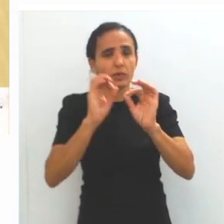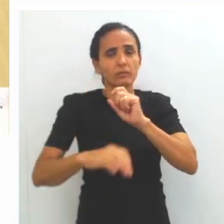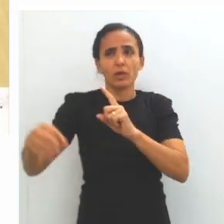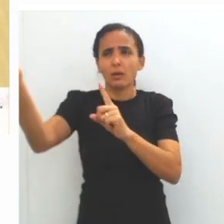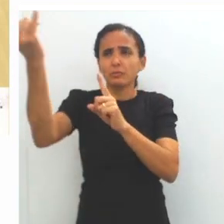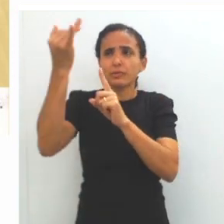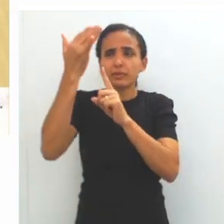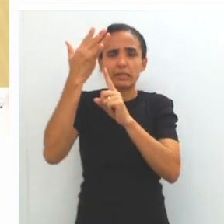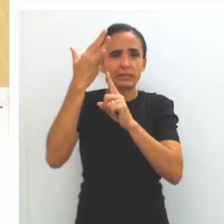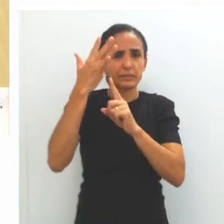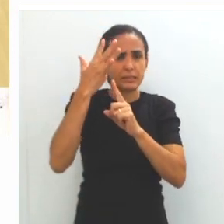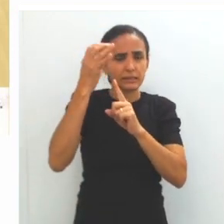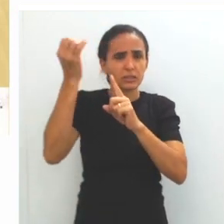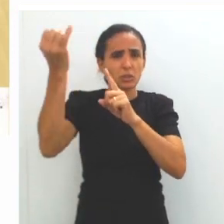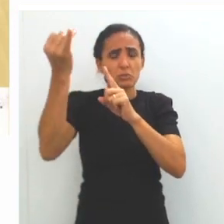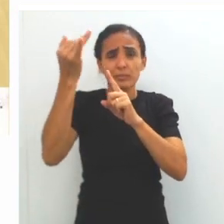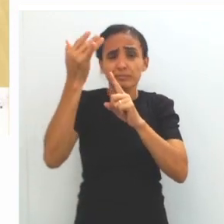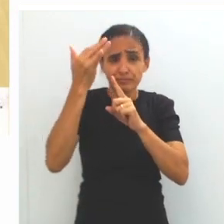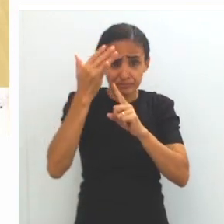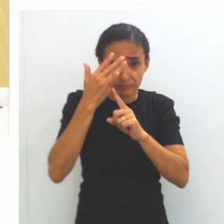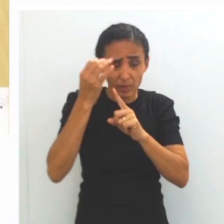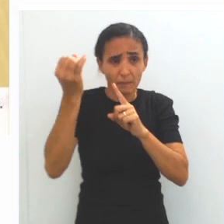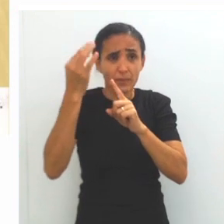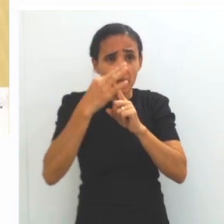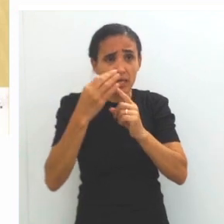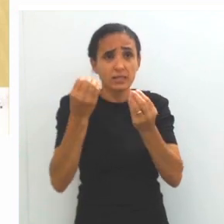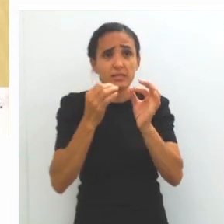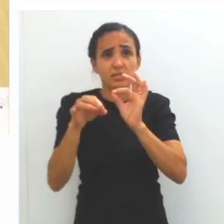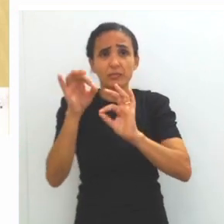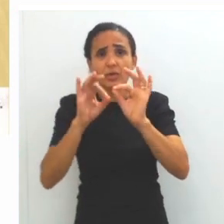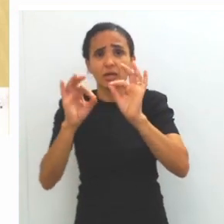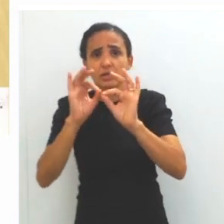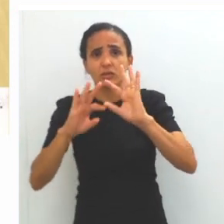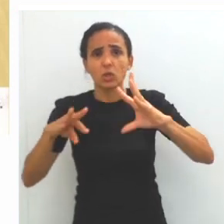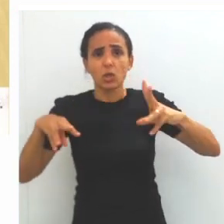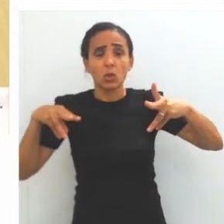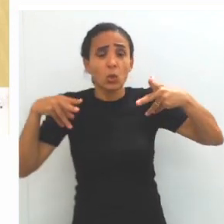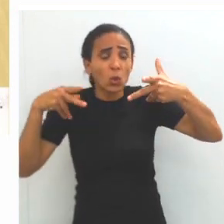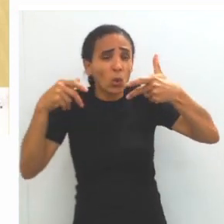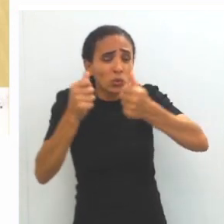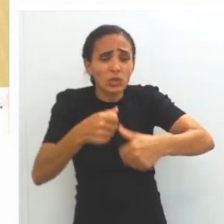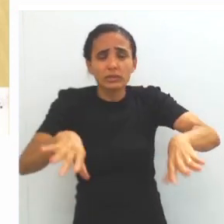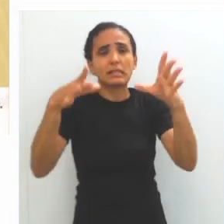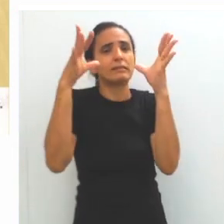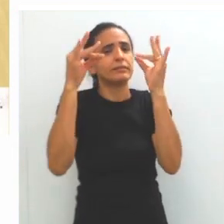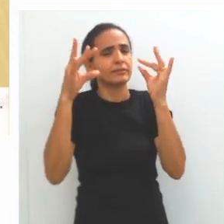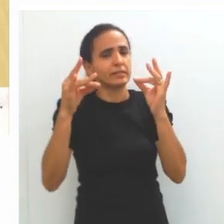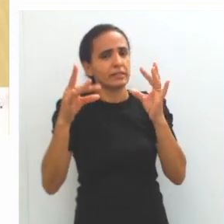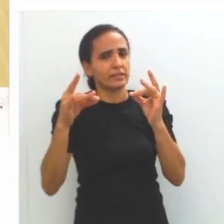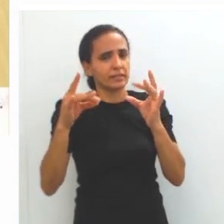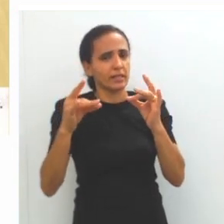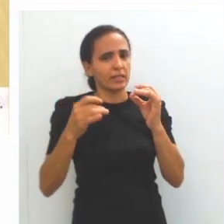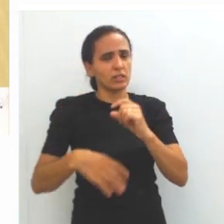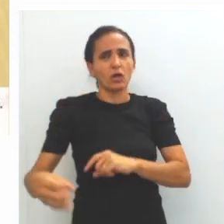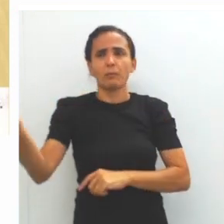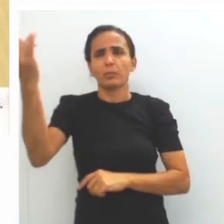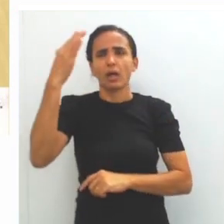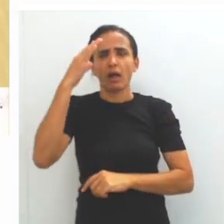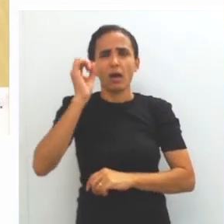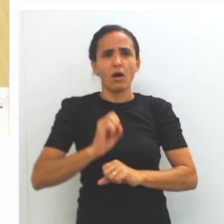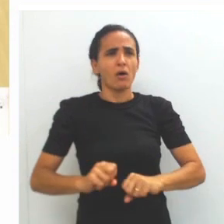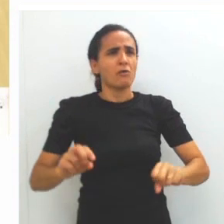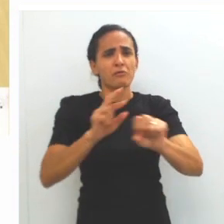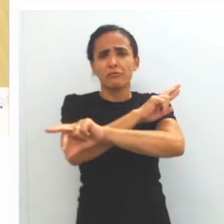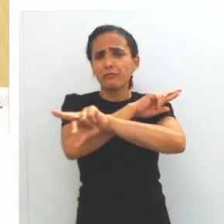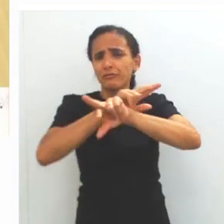faz com que a luz passe pela pupila, chegue até o cristalino e o cristalino vai